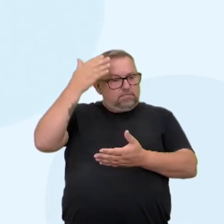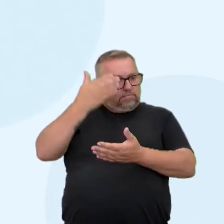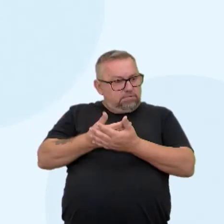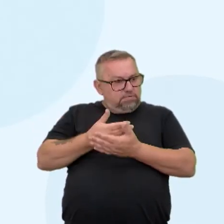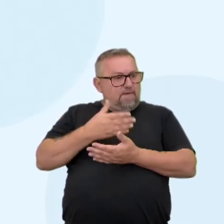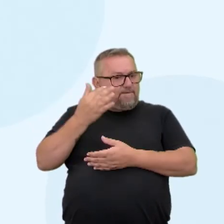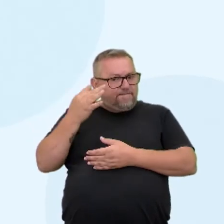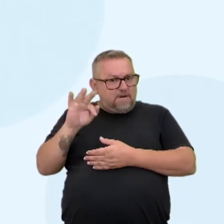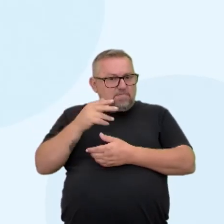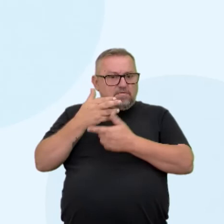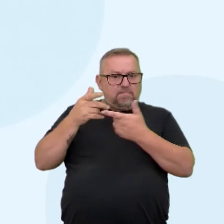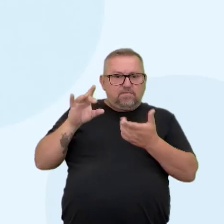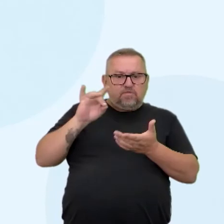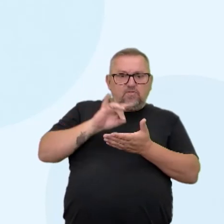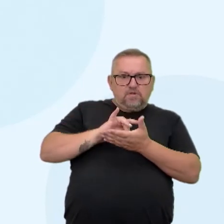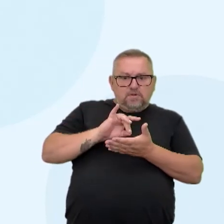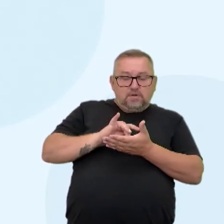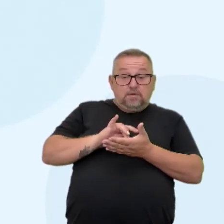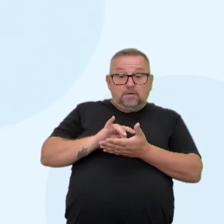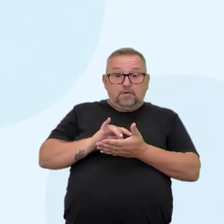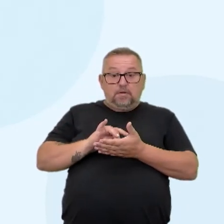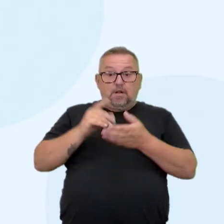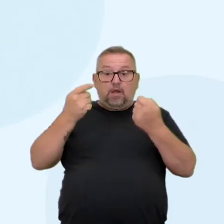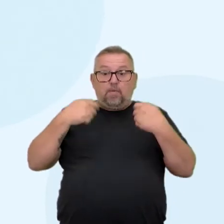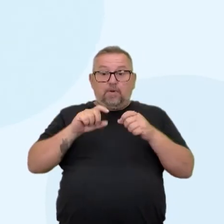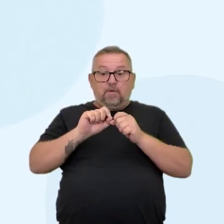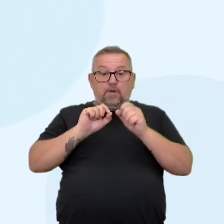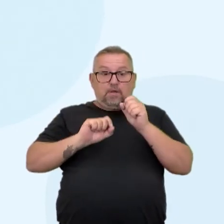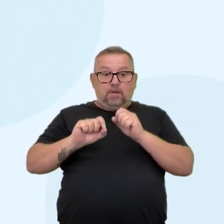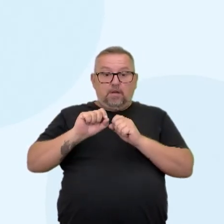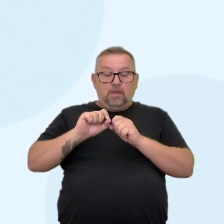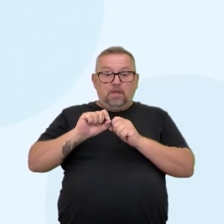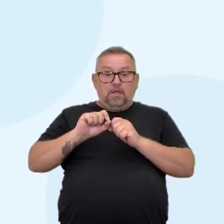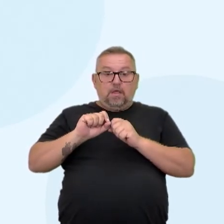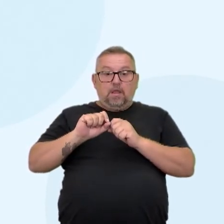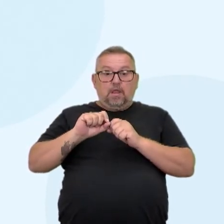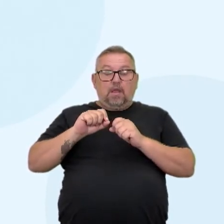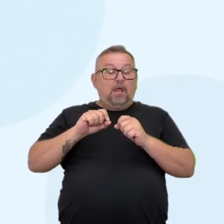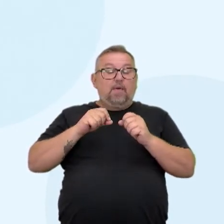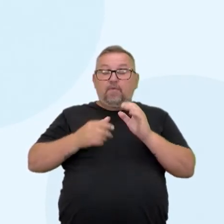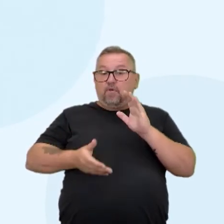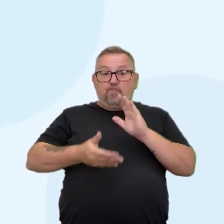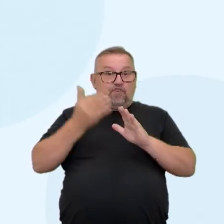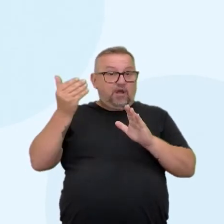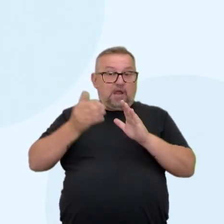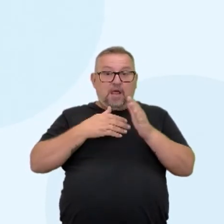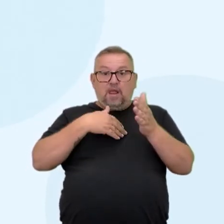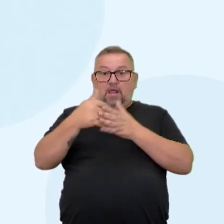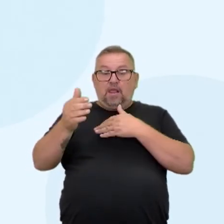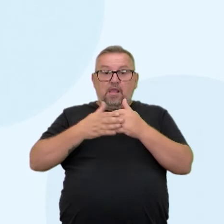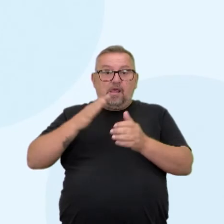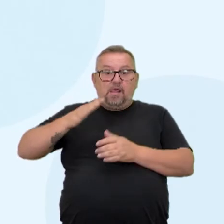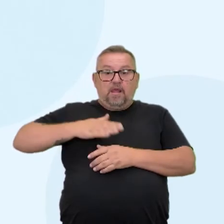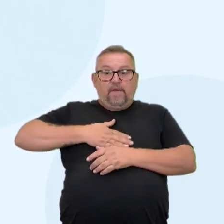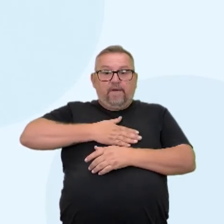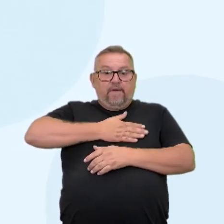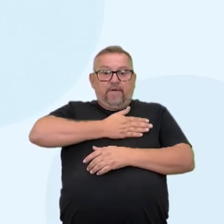falsas Crendo que é verdadeiro e etc eu preciso me livrar de quaisquer preconceitos